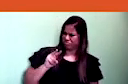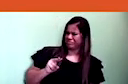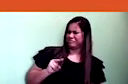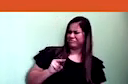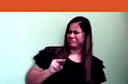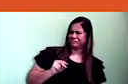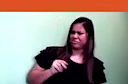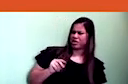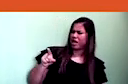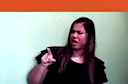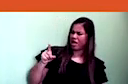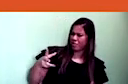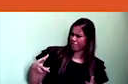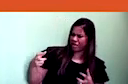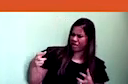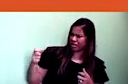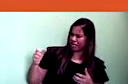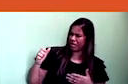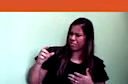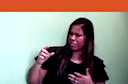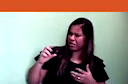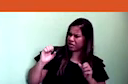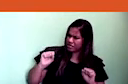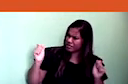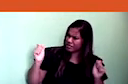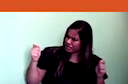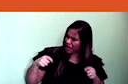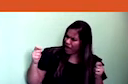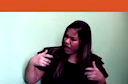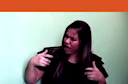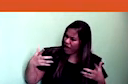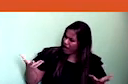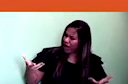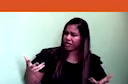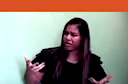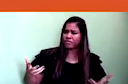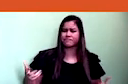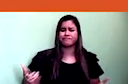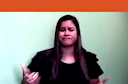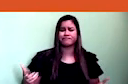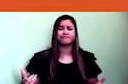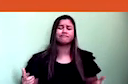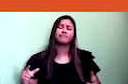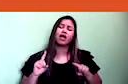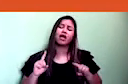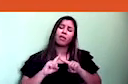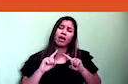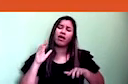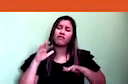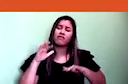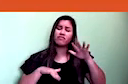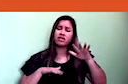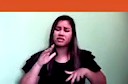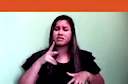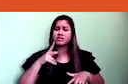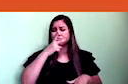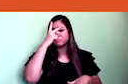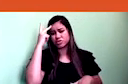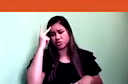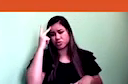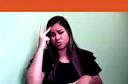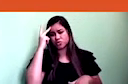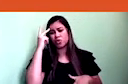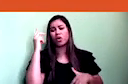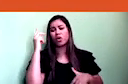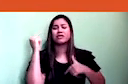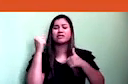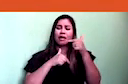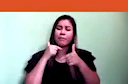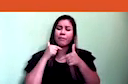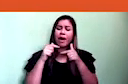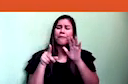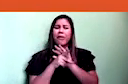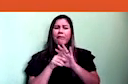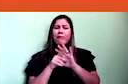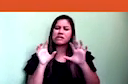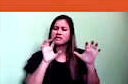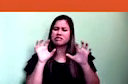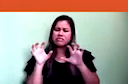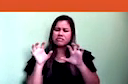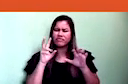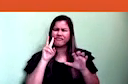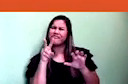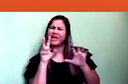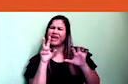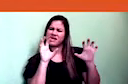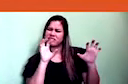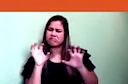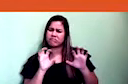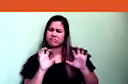que ela não percebe que aquilo ali pode ser diferente? Mas, infelizmente, é uma pessoa que trabalha com esse tipo de distorção, né? Nós temos